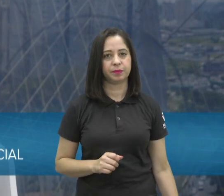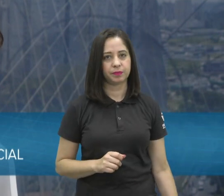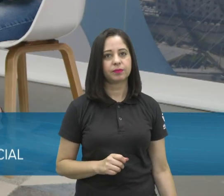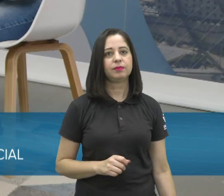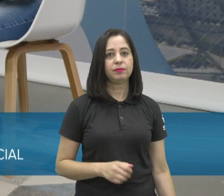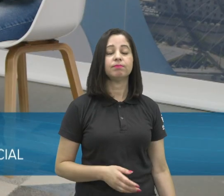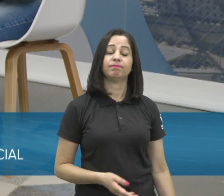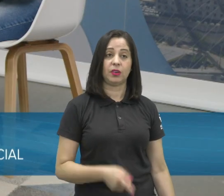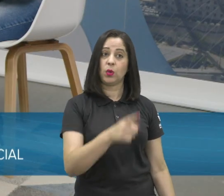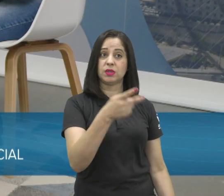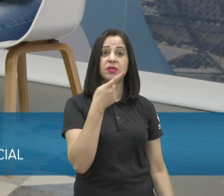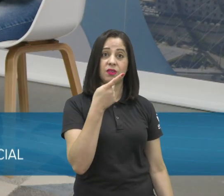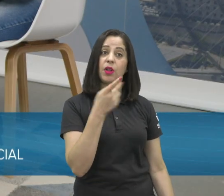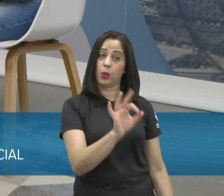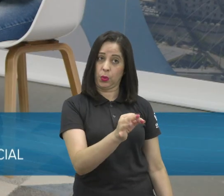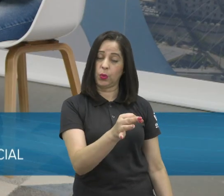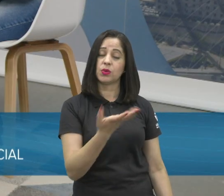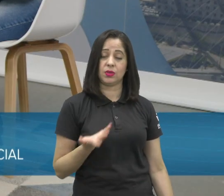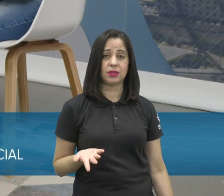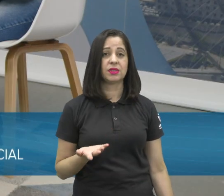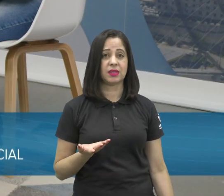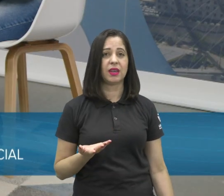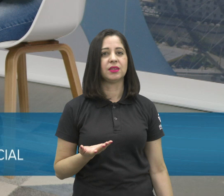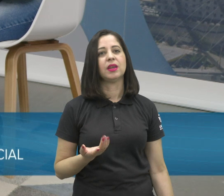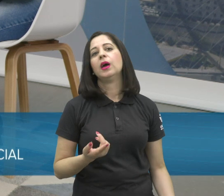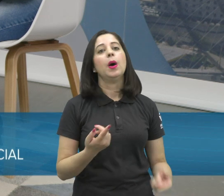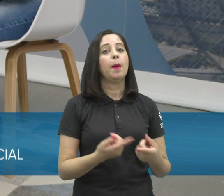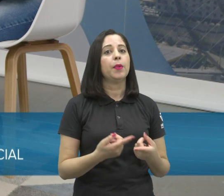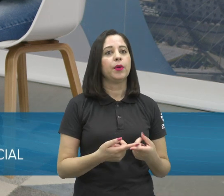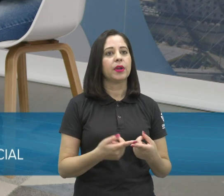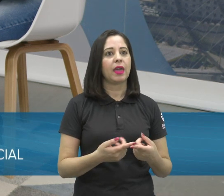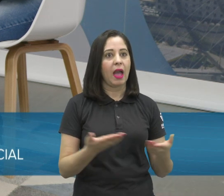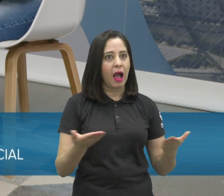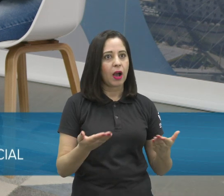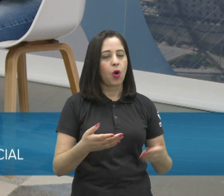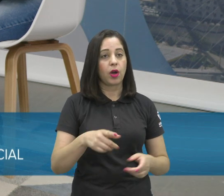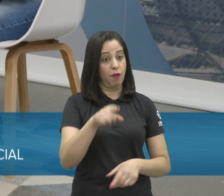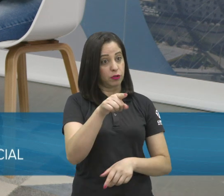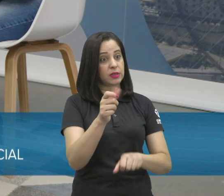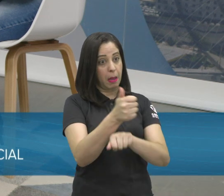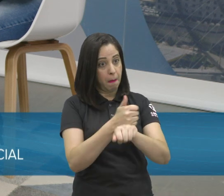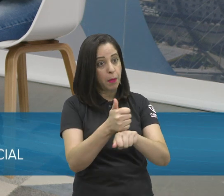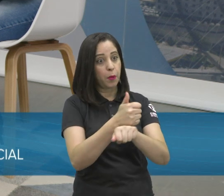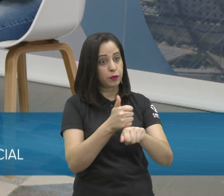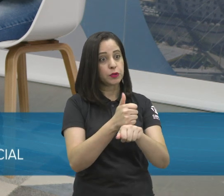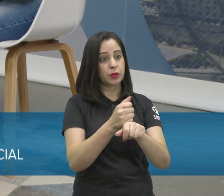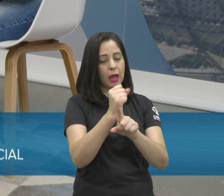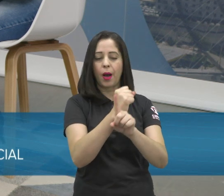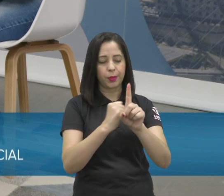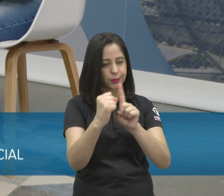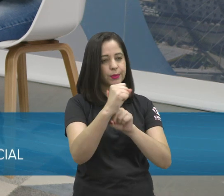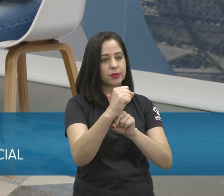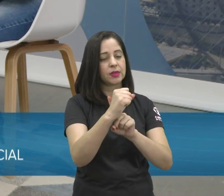como cidadã, você falou, começa a ver a pessoa de outra forma, porque vocês estão ali, no dia a dia, então vocês, muitas